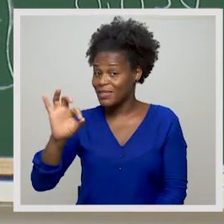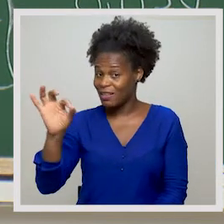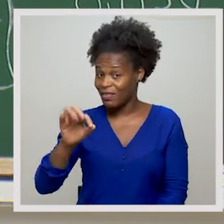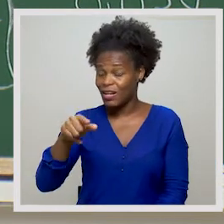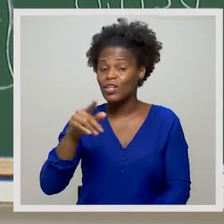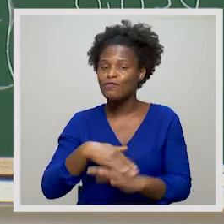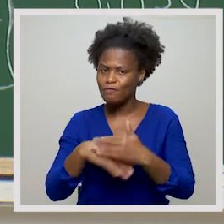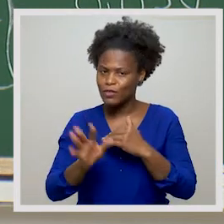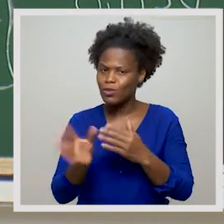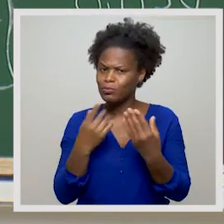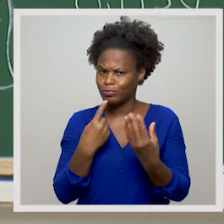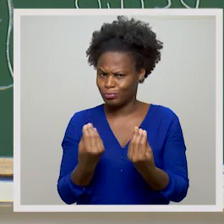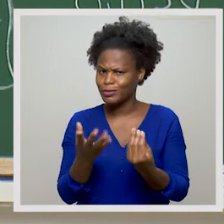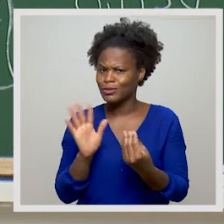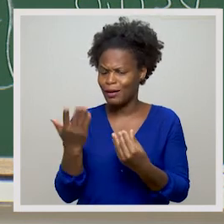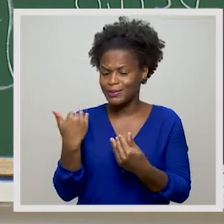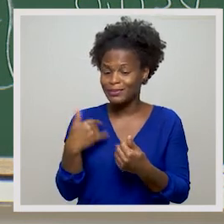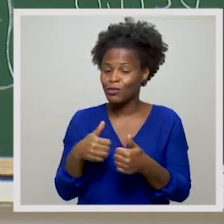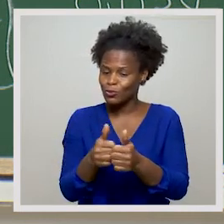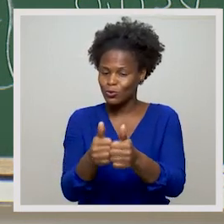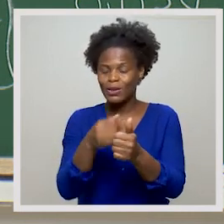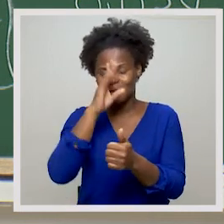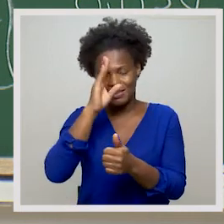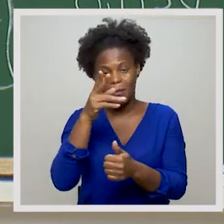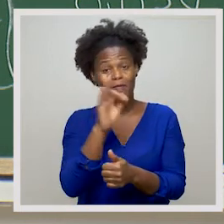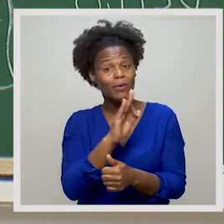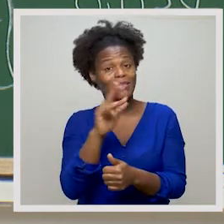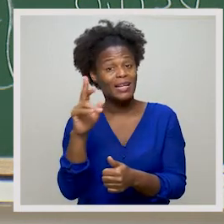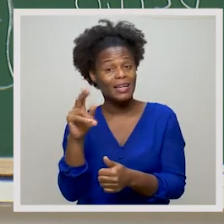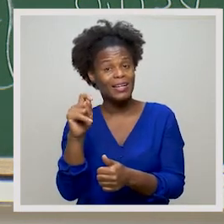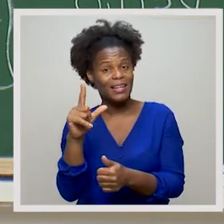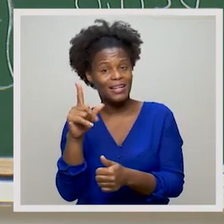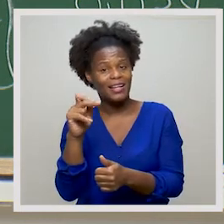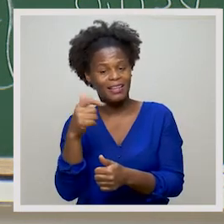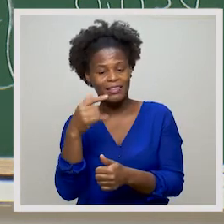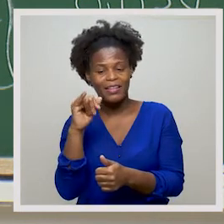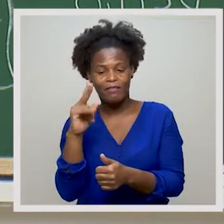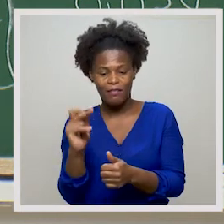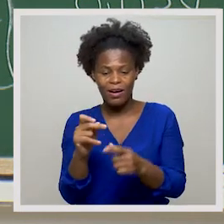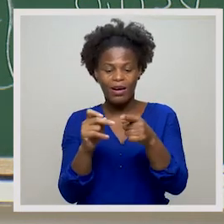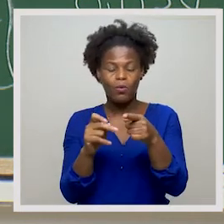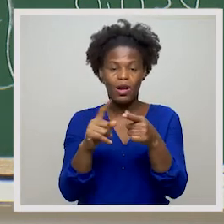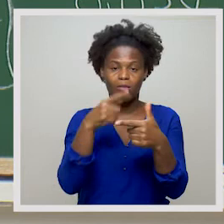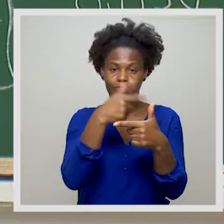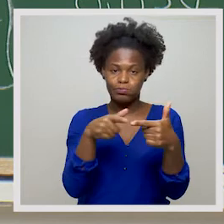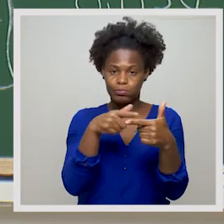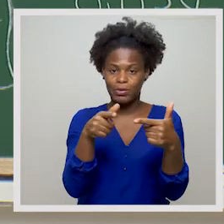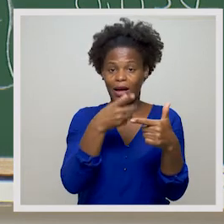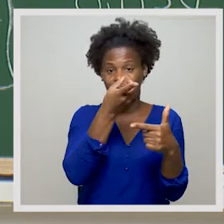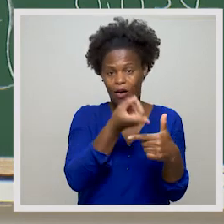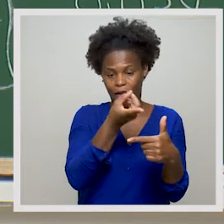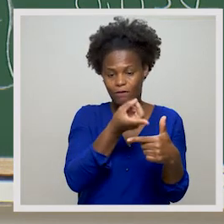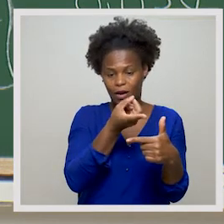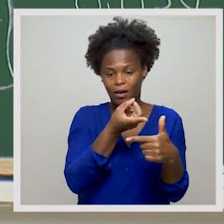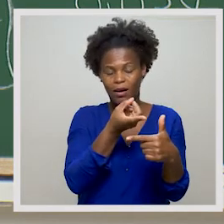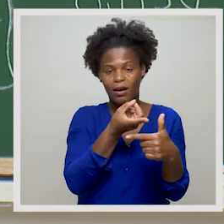muitas vezes, então vamos lá juntos. Já sabem que a frequência relativa é o quociente entre a frequência